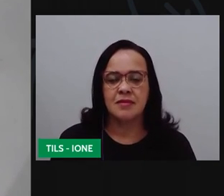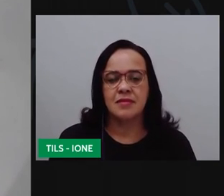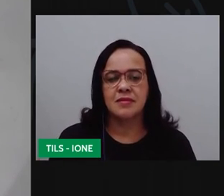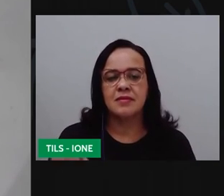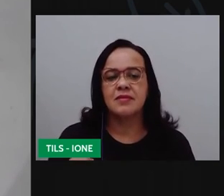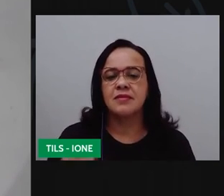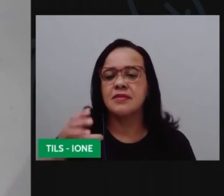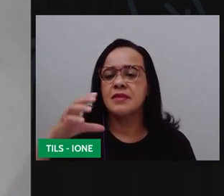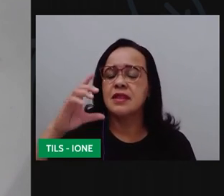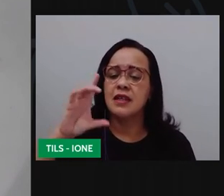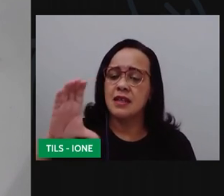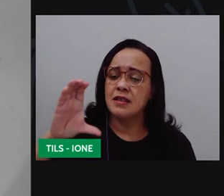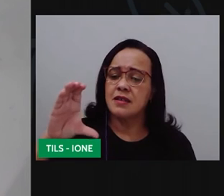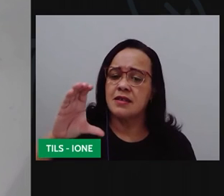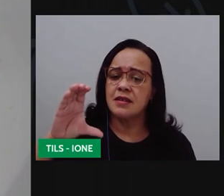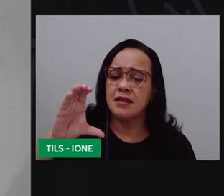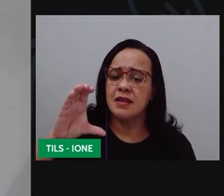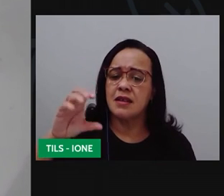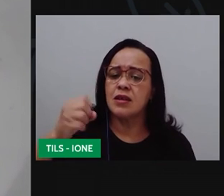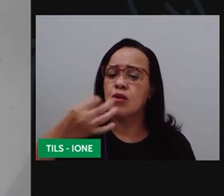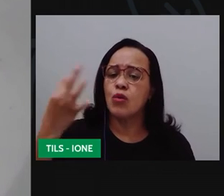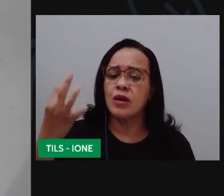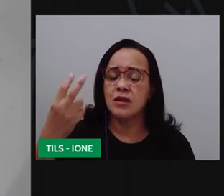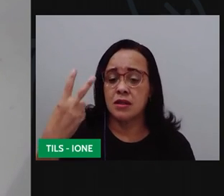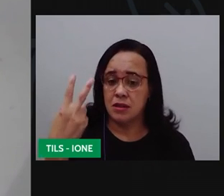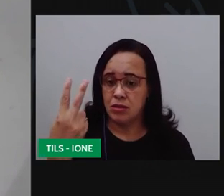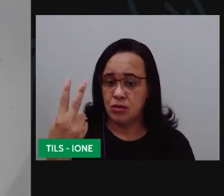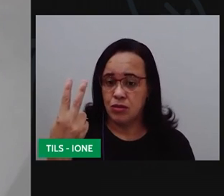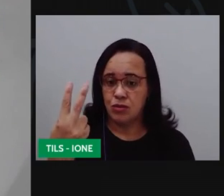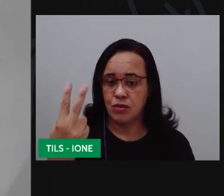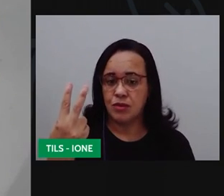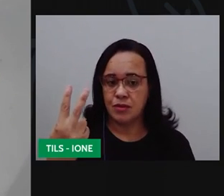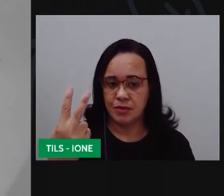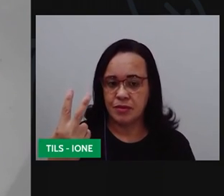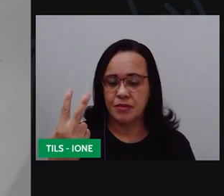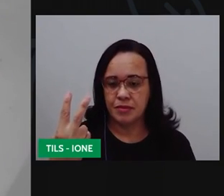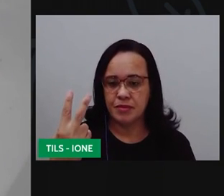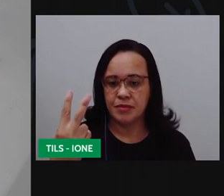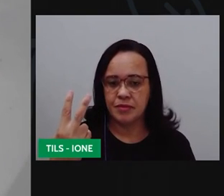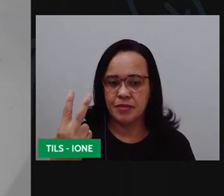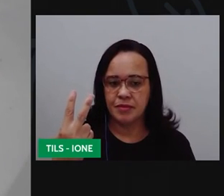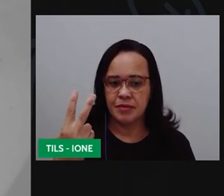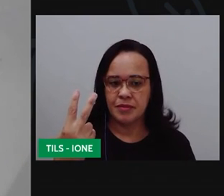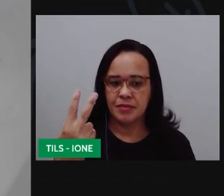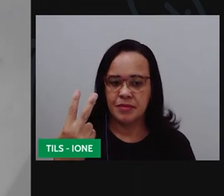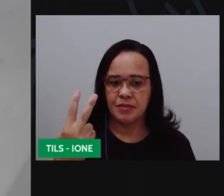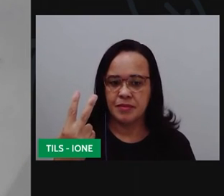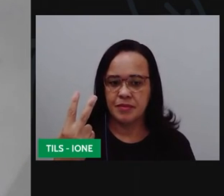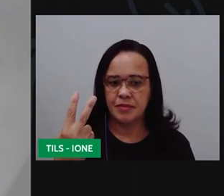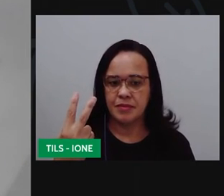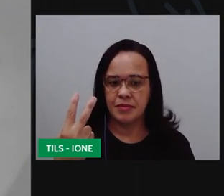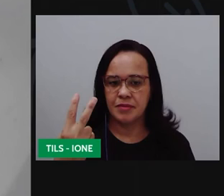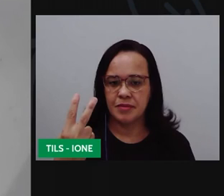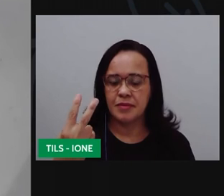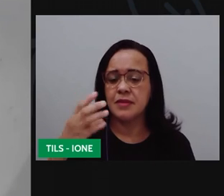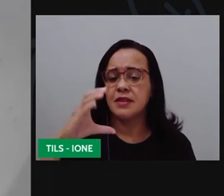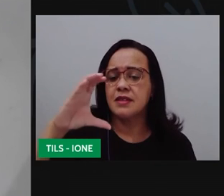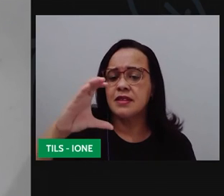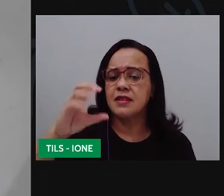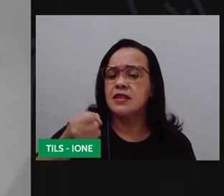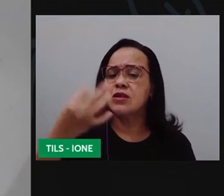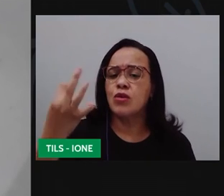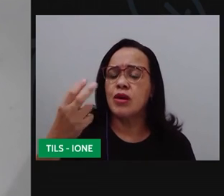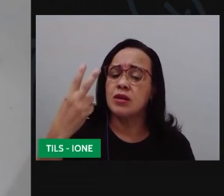quantas centenas eu tenho aqui dois quase que aposto Impala e quantas vezes centenas eu tenho